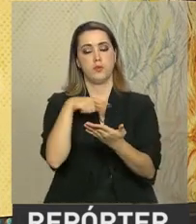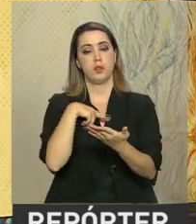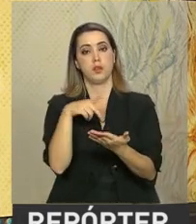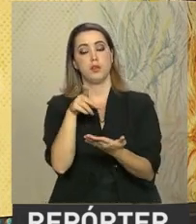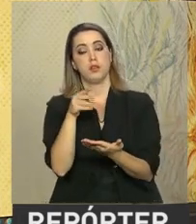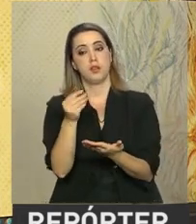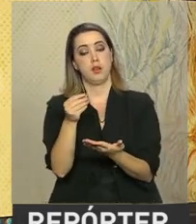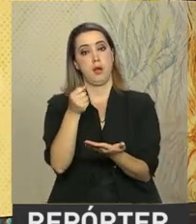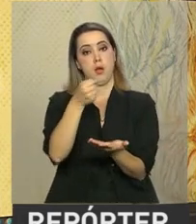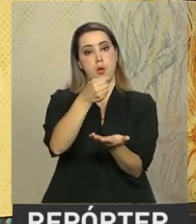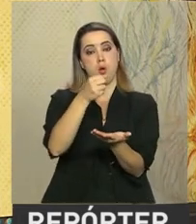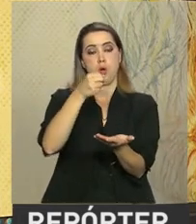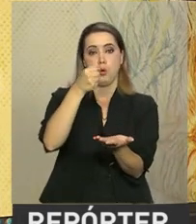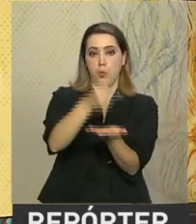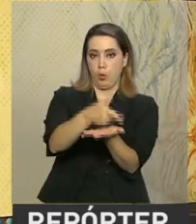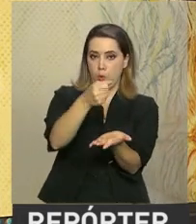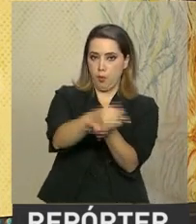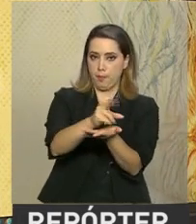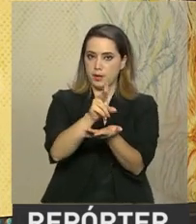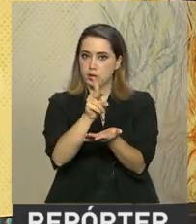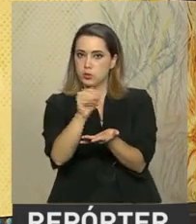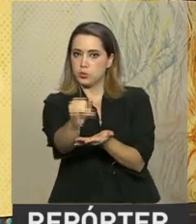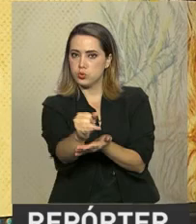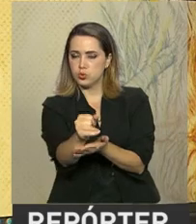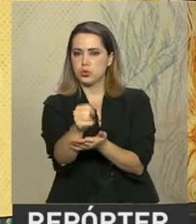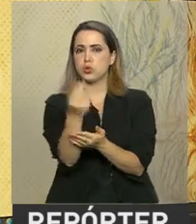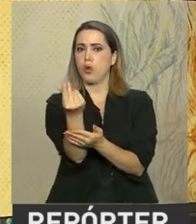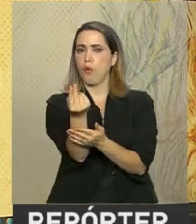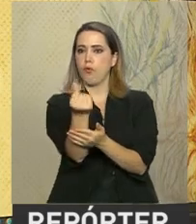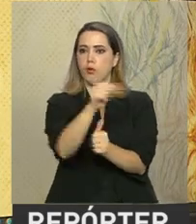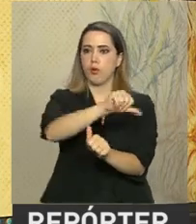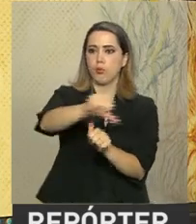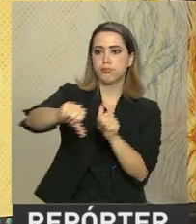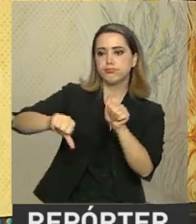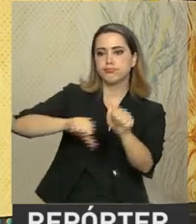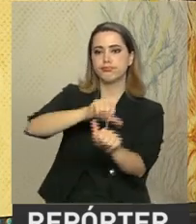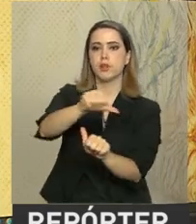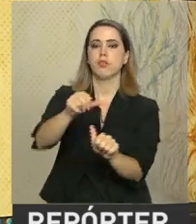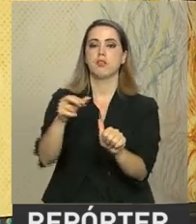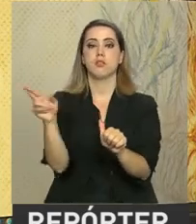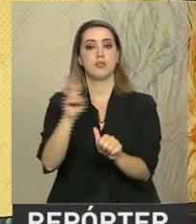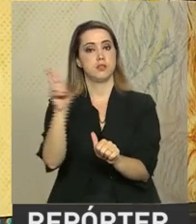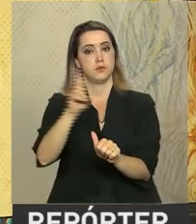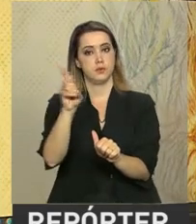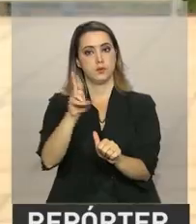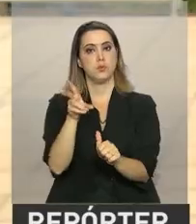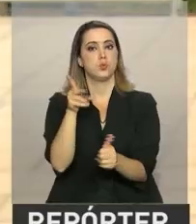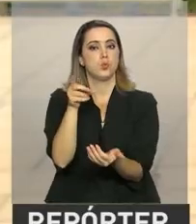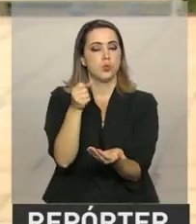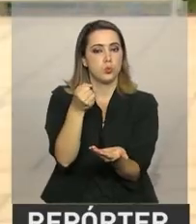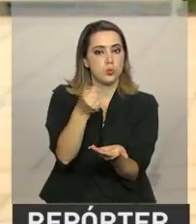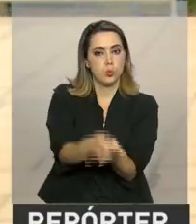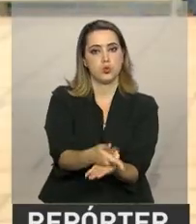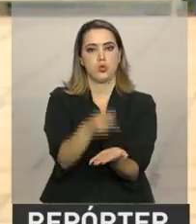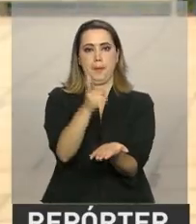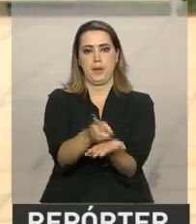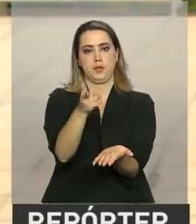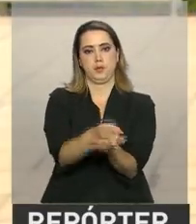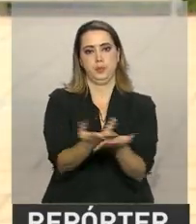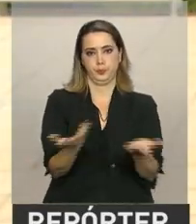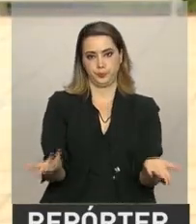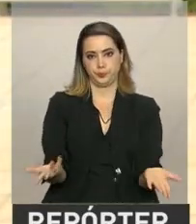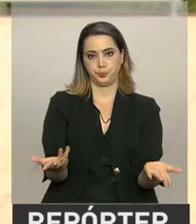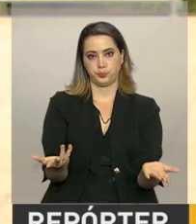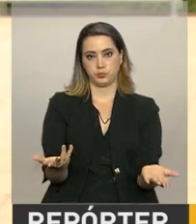comprar naquele dia e o valor da mercadoria que ele está comprando vai ser pago na conversão daquele dia. Com a mudança, os